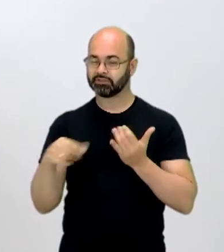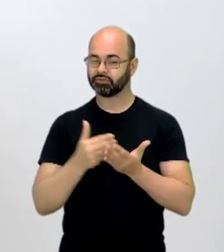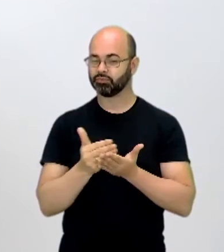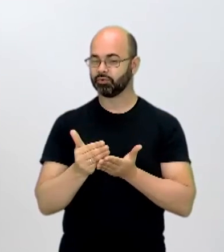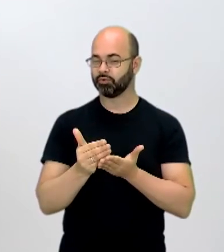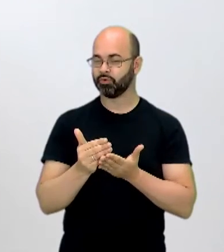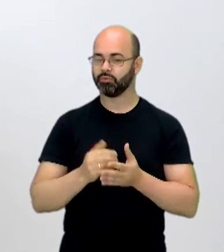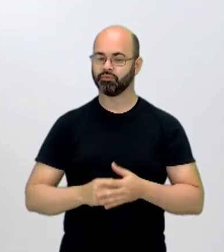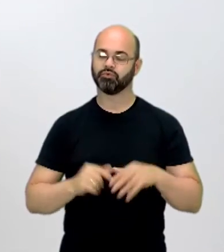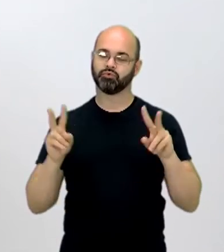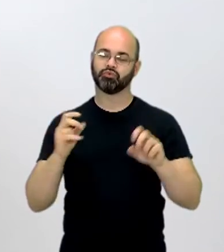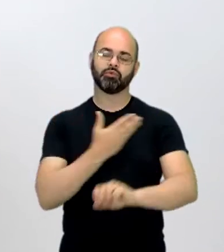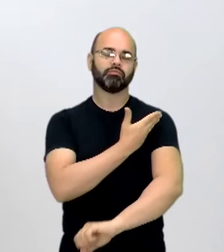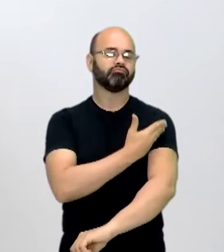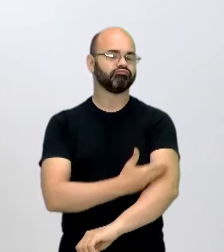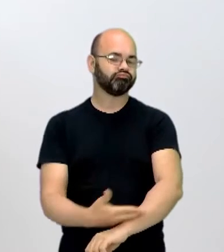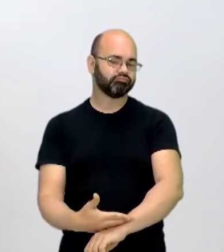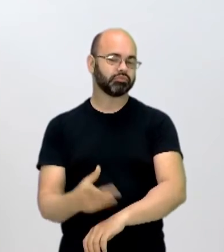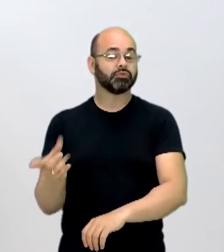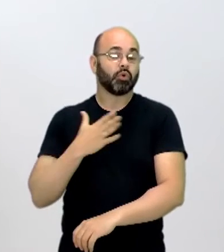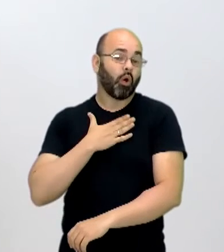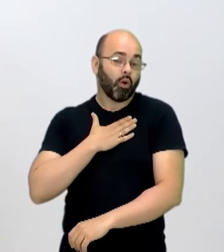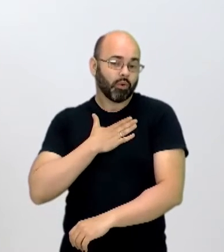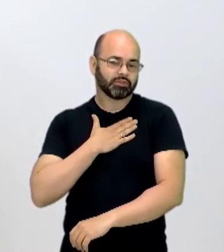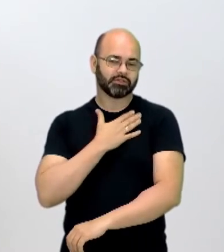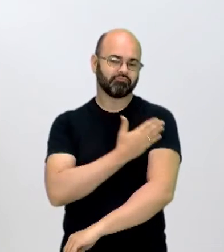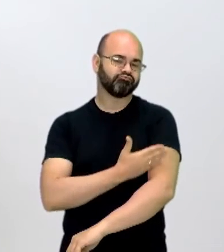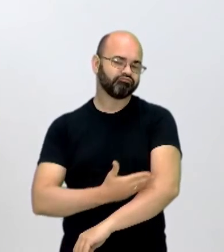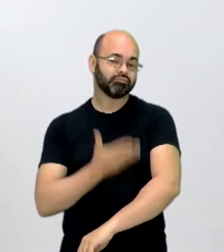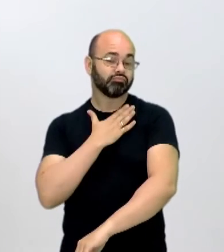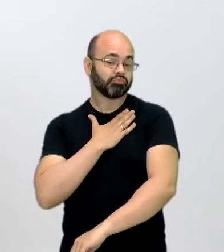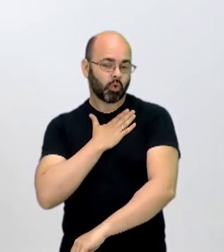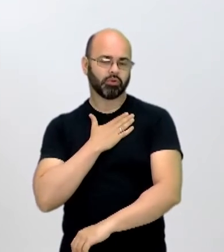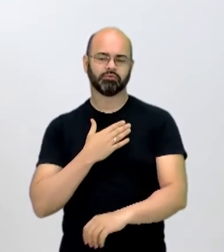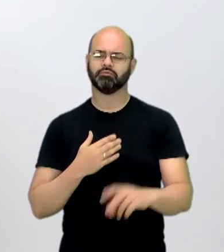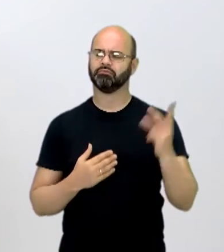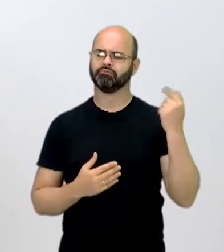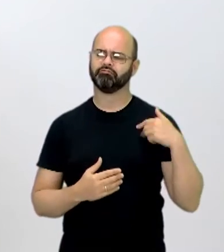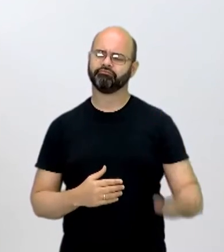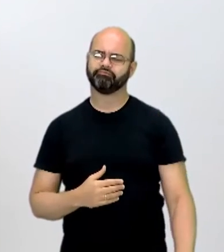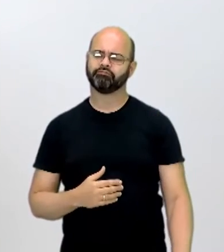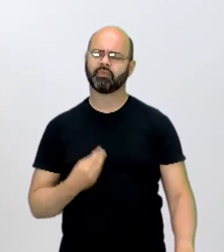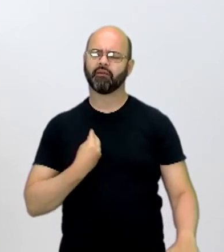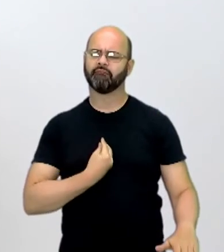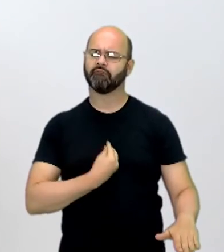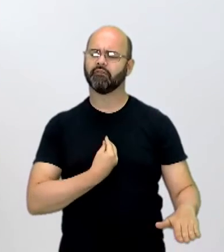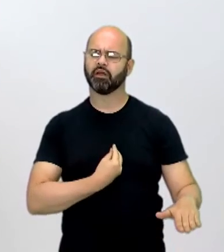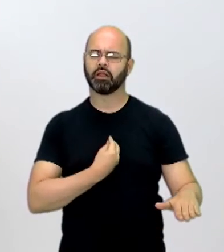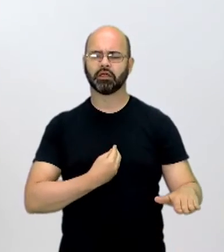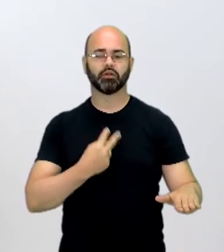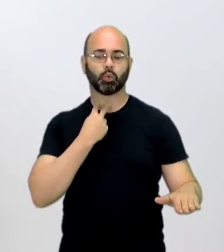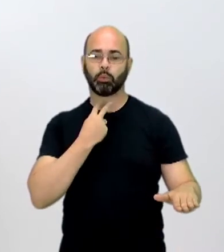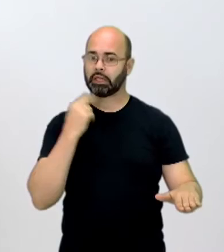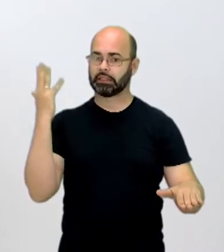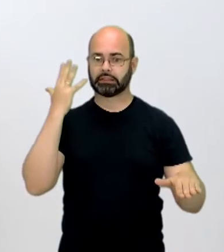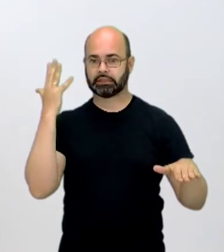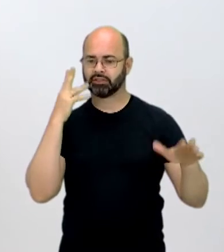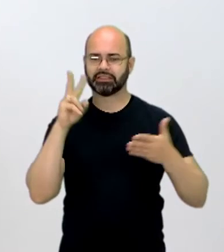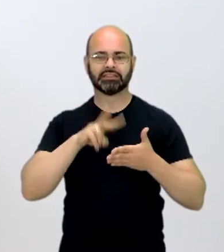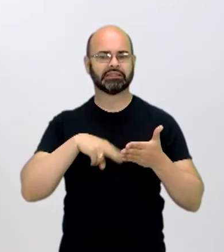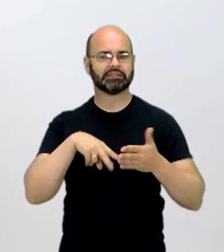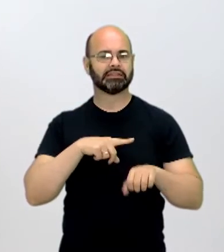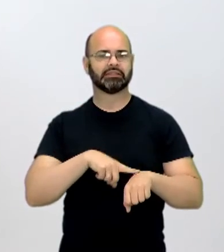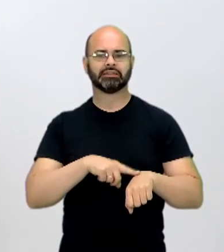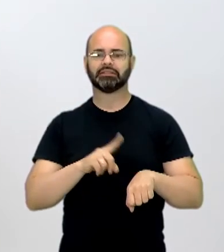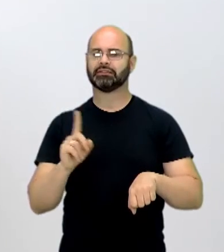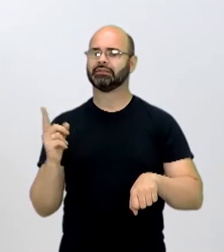falando aí de um hobby que ela adquiriu e explicou que desde cedo, com a vida ocupada, ela nunca teve muito tempo para leitura. Legal?